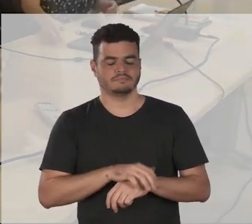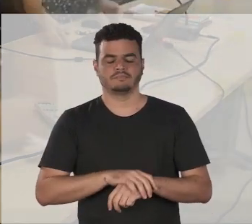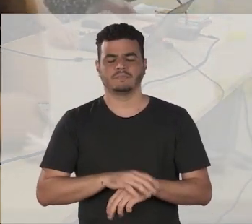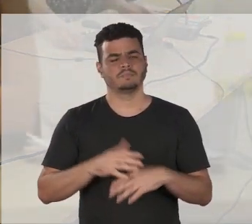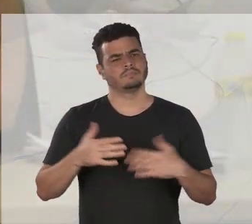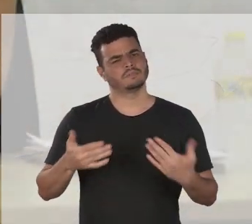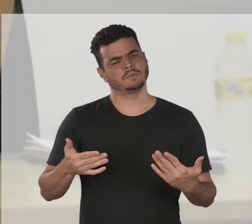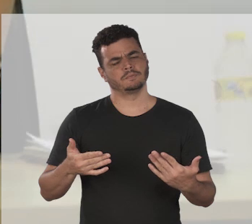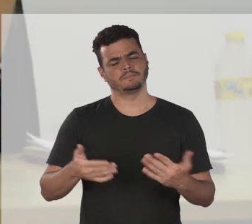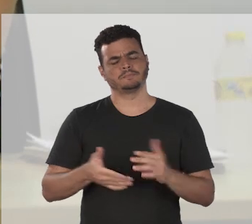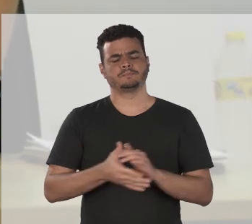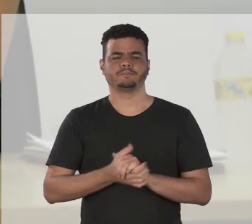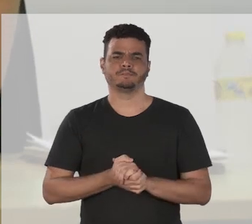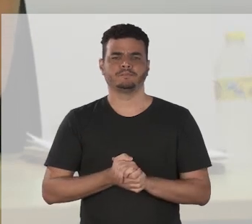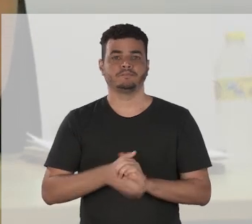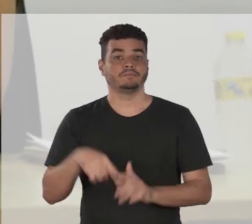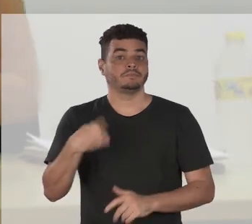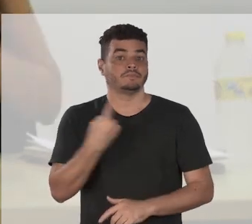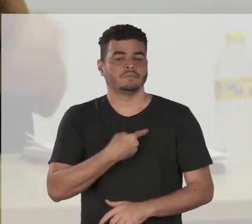Bueno,